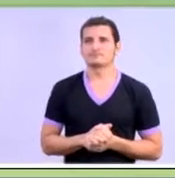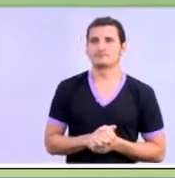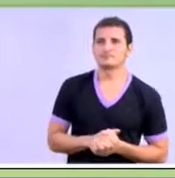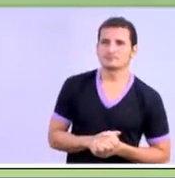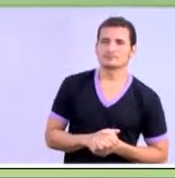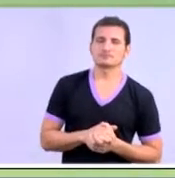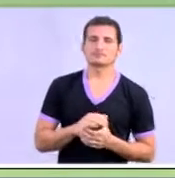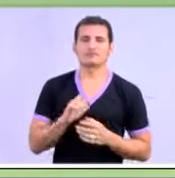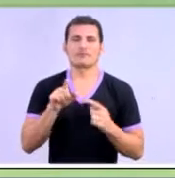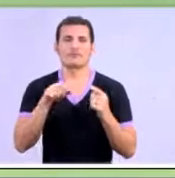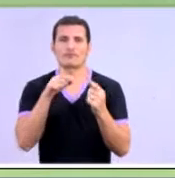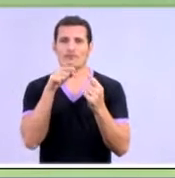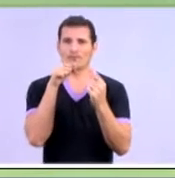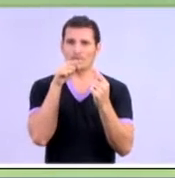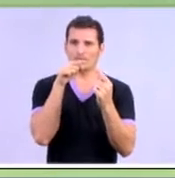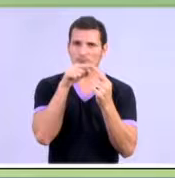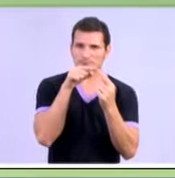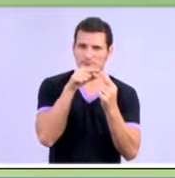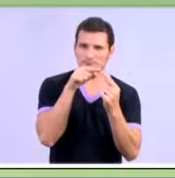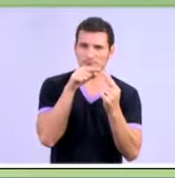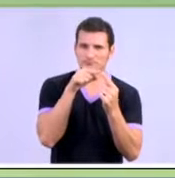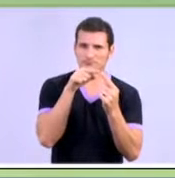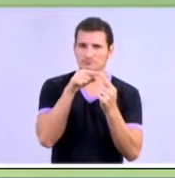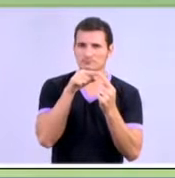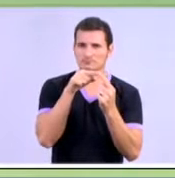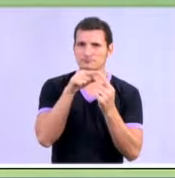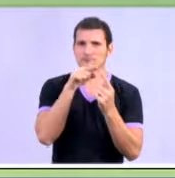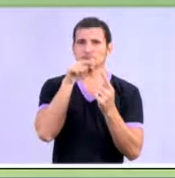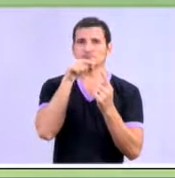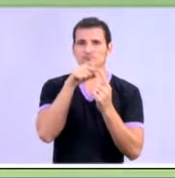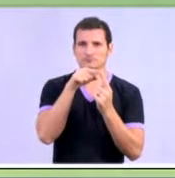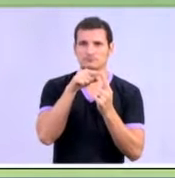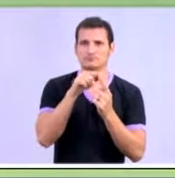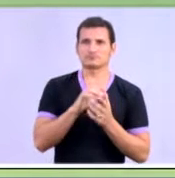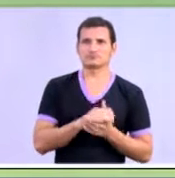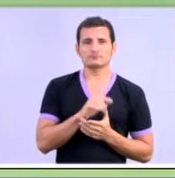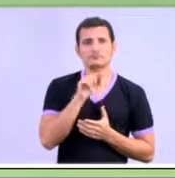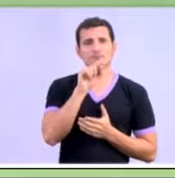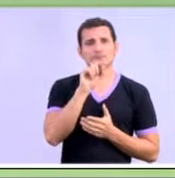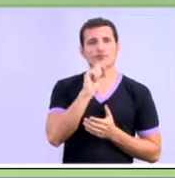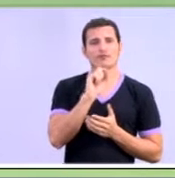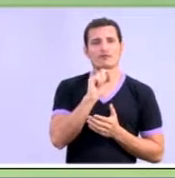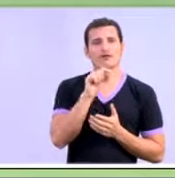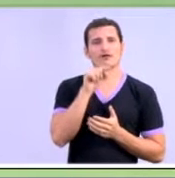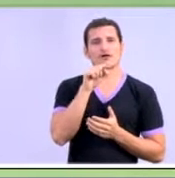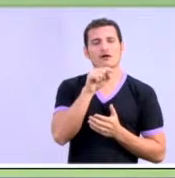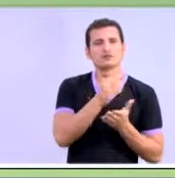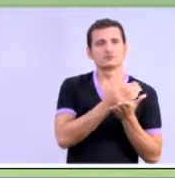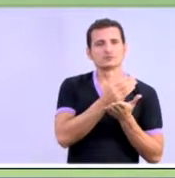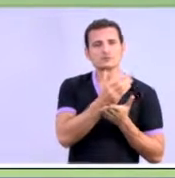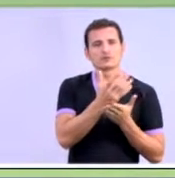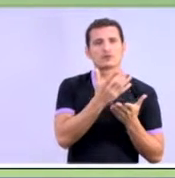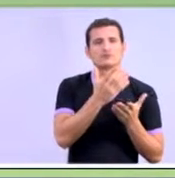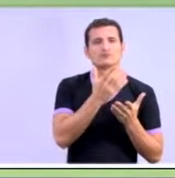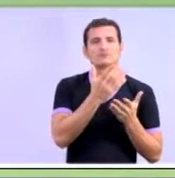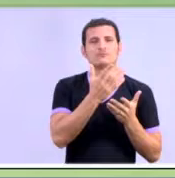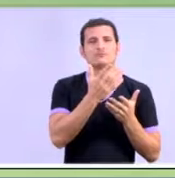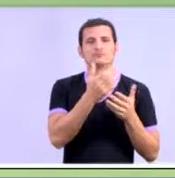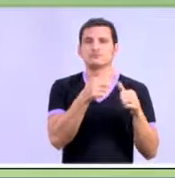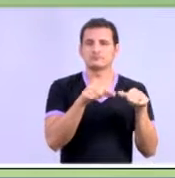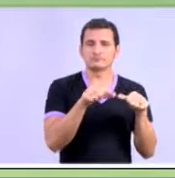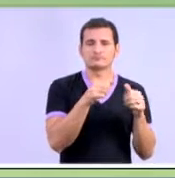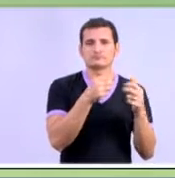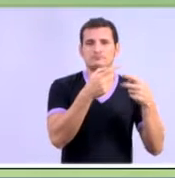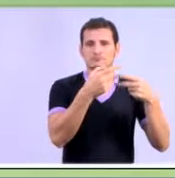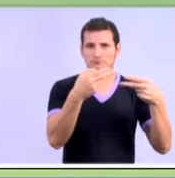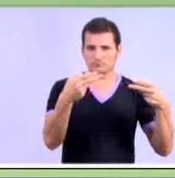Então, qual é o objetivo do construtor? Ele define o estado inicial foi legal, né? Inicial